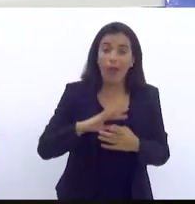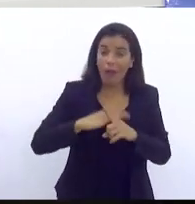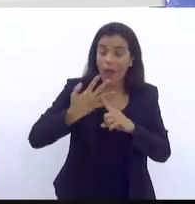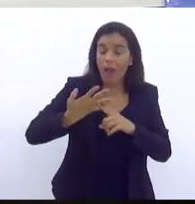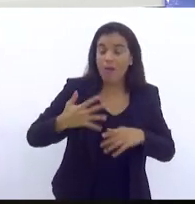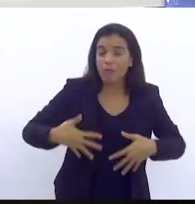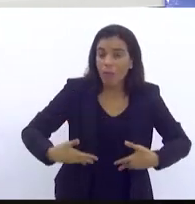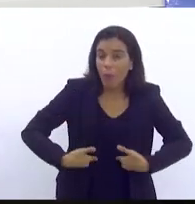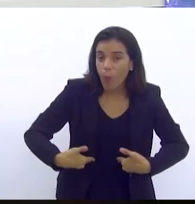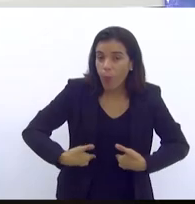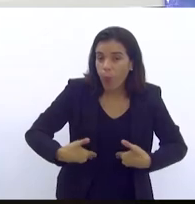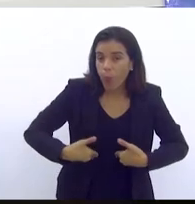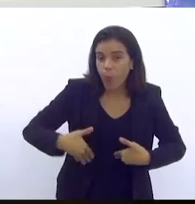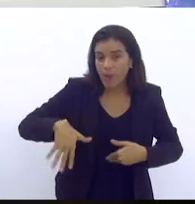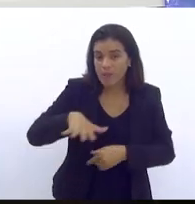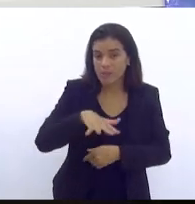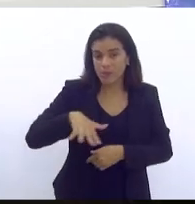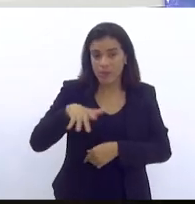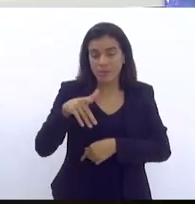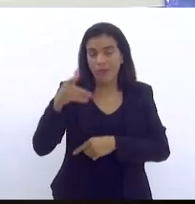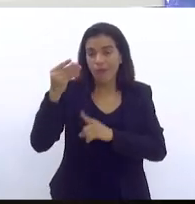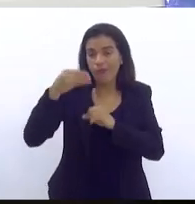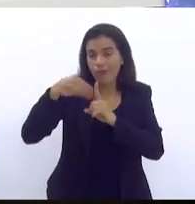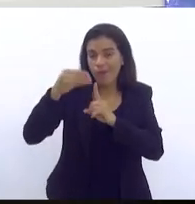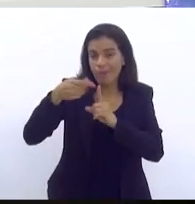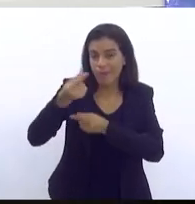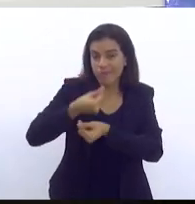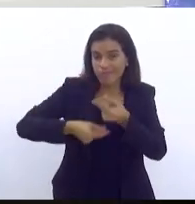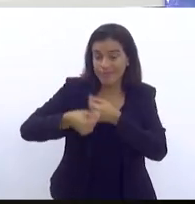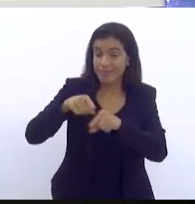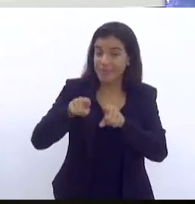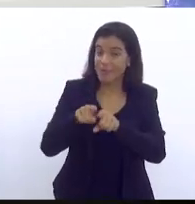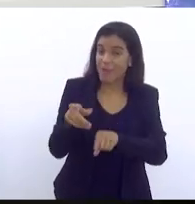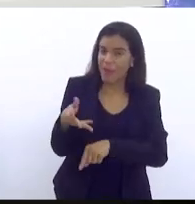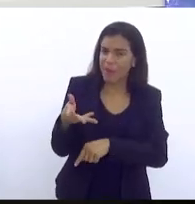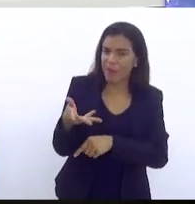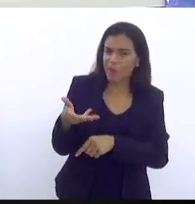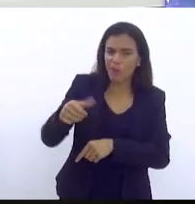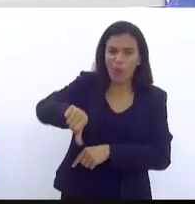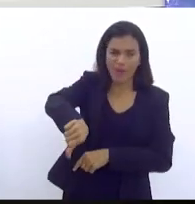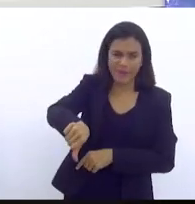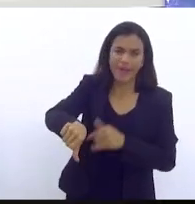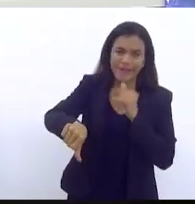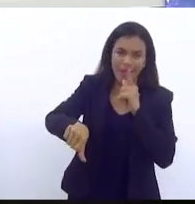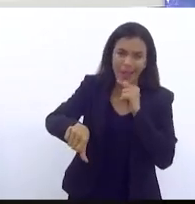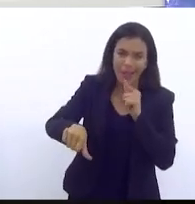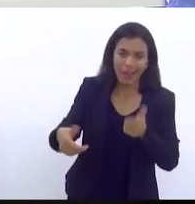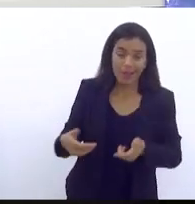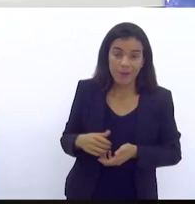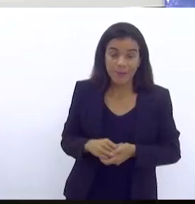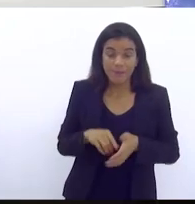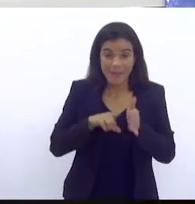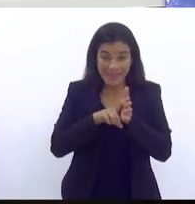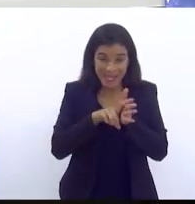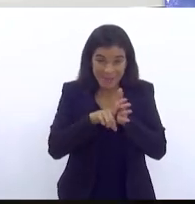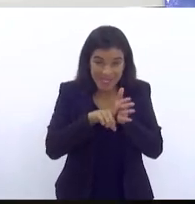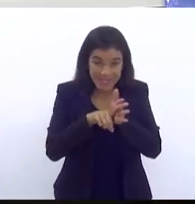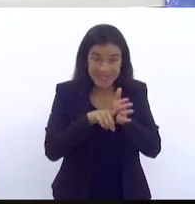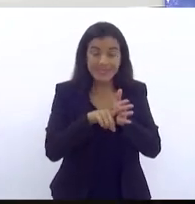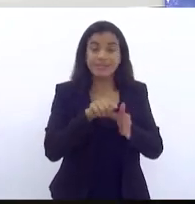nossa sociedade isso tudo sem falar da qualidade da água na nossa pesquisa